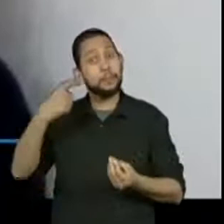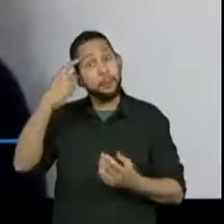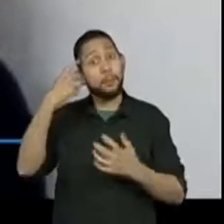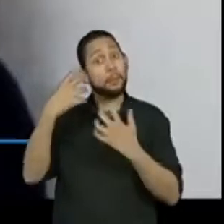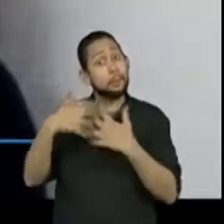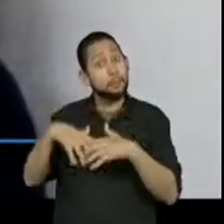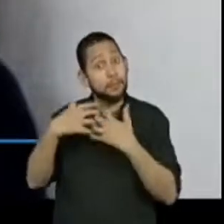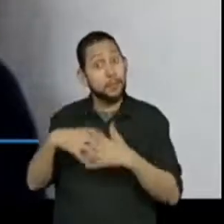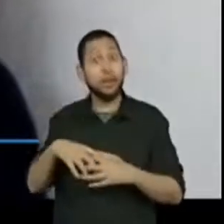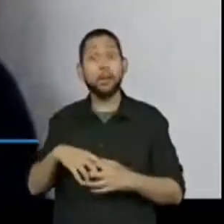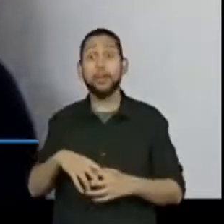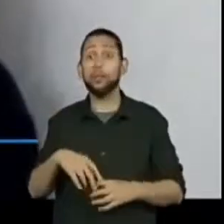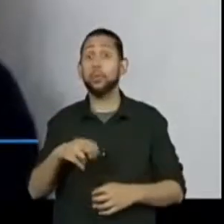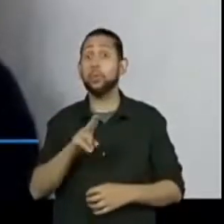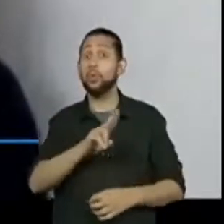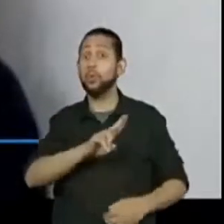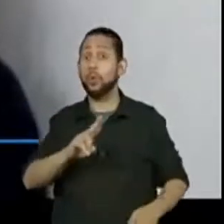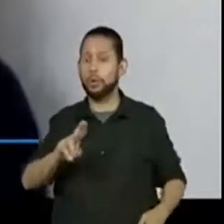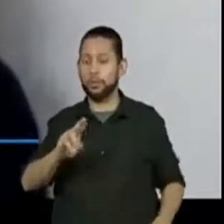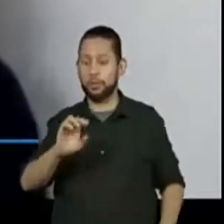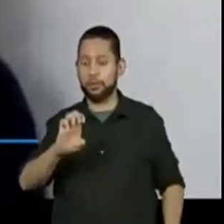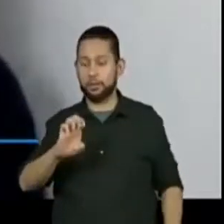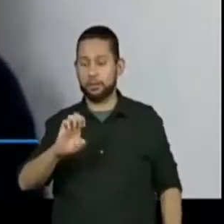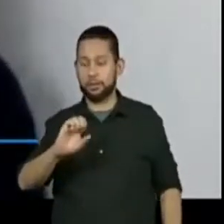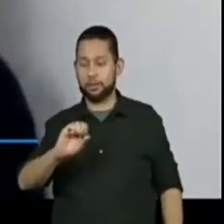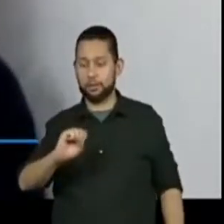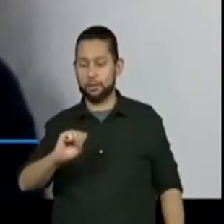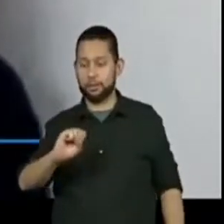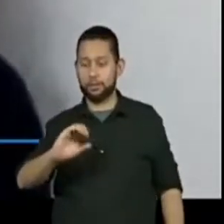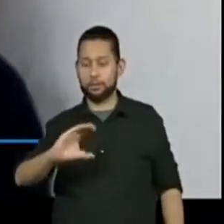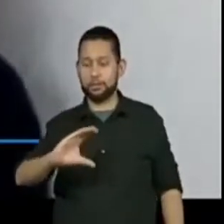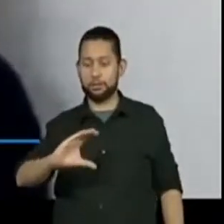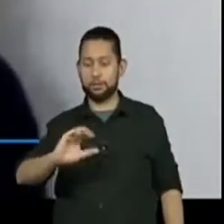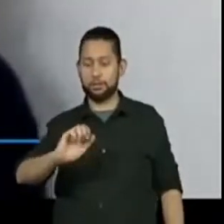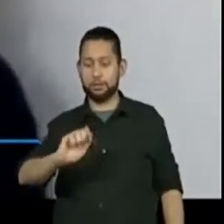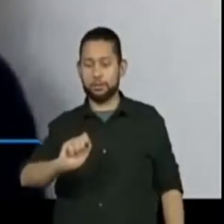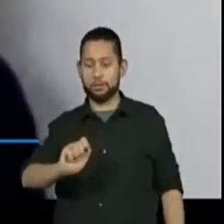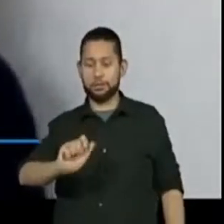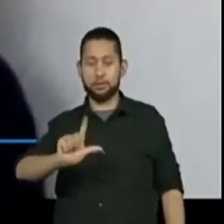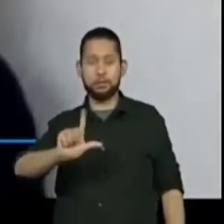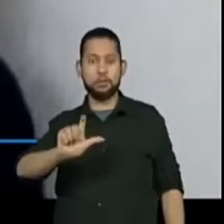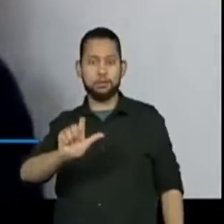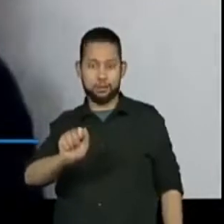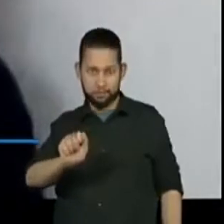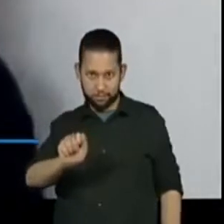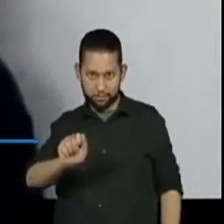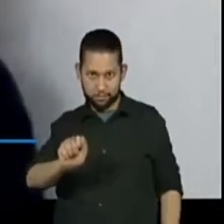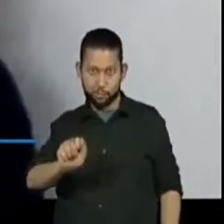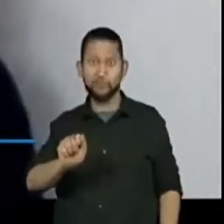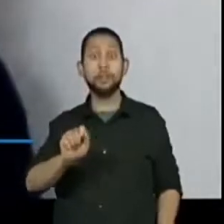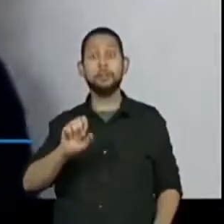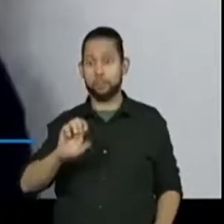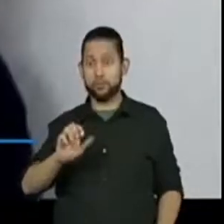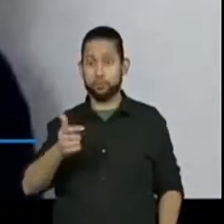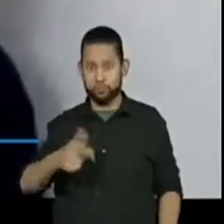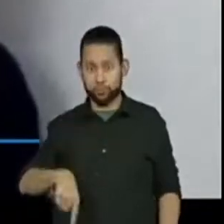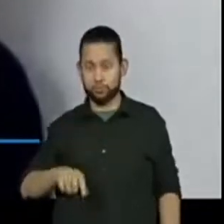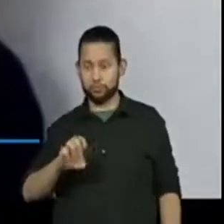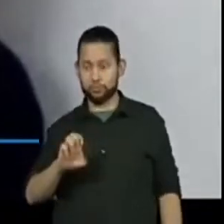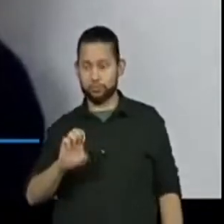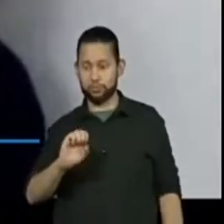na escala do carro. Não é verdade? Usando a malha quadriculada fica bem fácil.